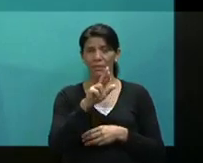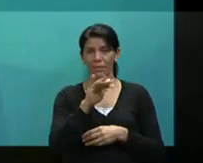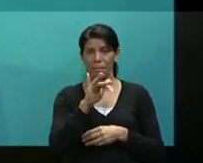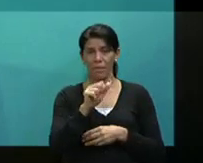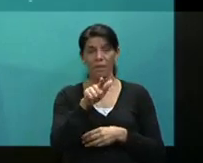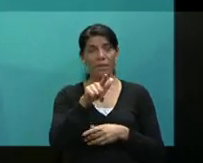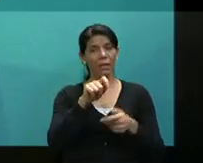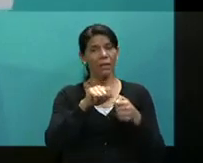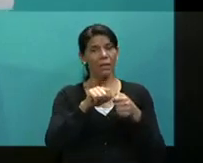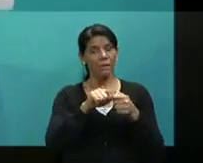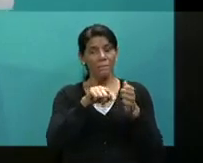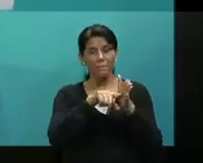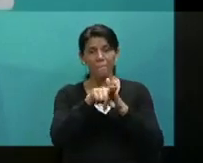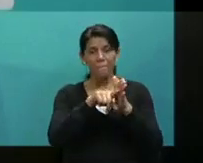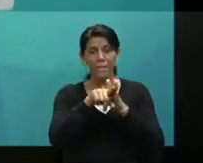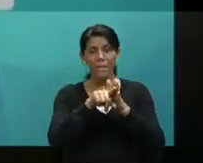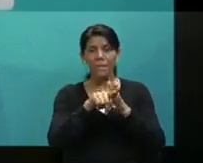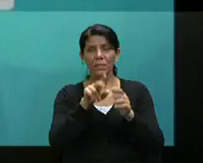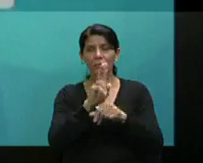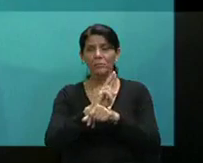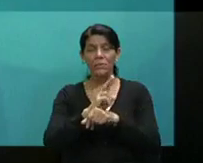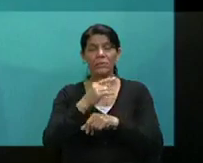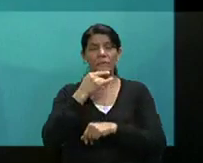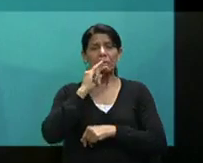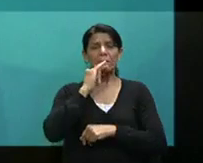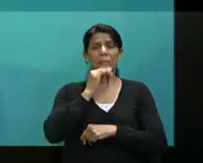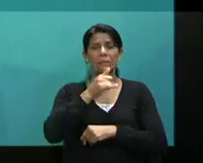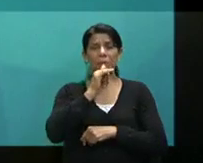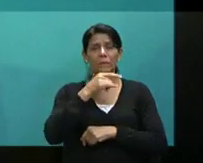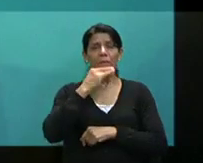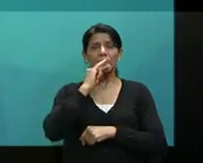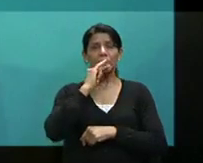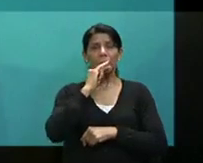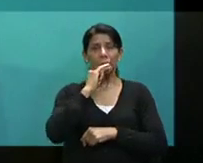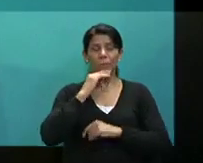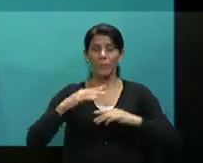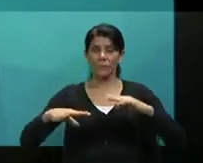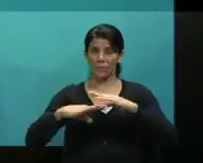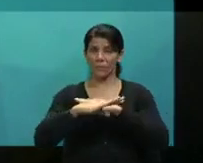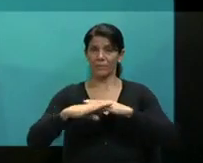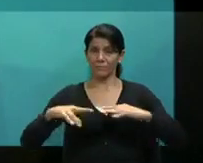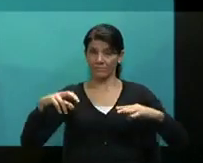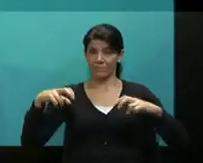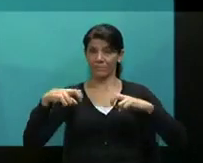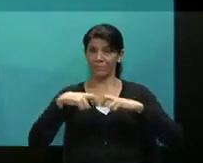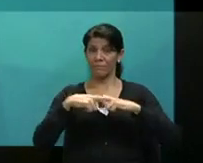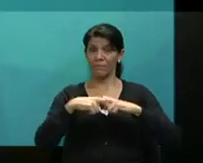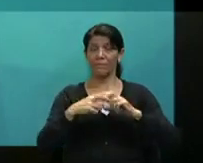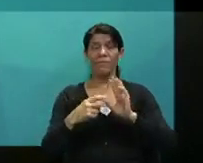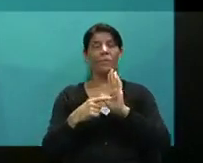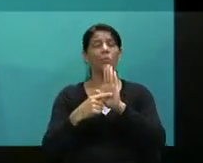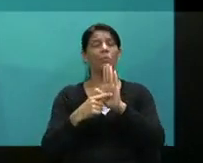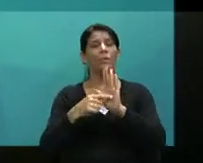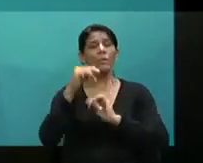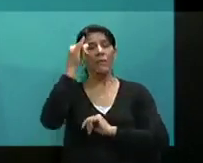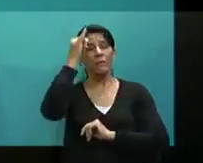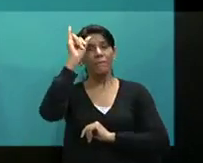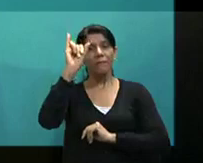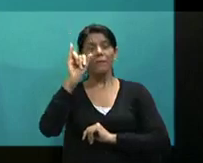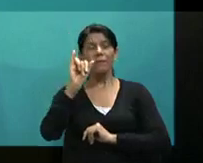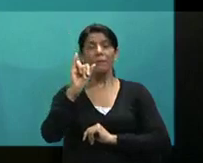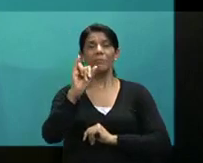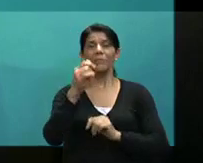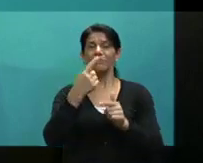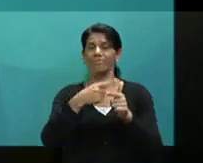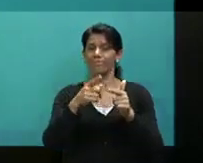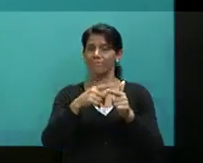uma pesquisa sobre a ingestão de álcool e o risco de acidentes no trânsito e listaram algumas medidas de prevenção para esse tipo